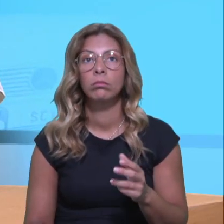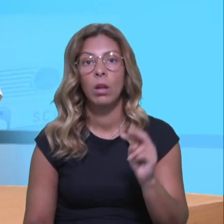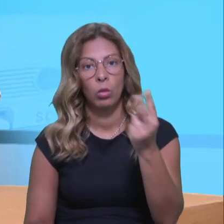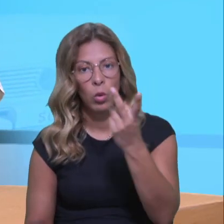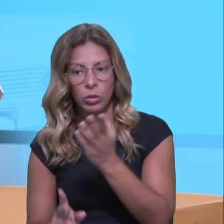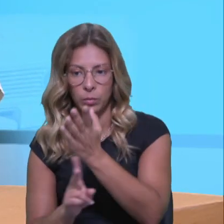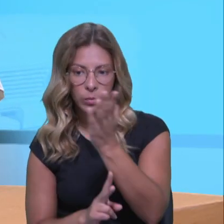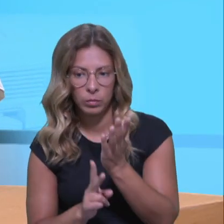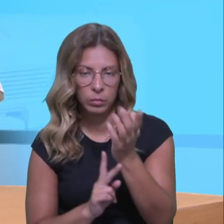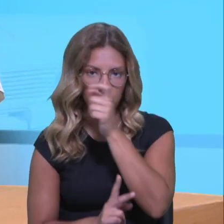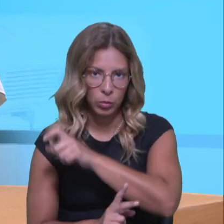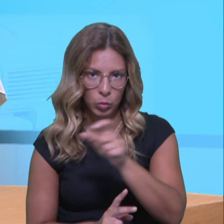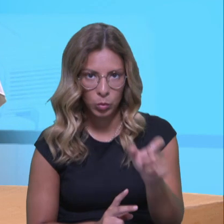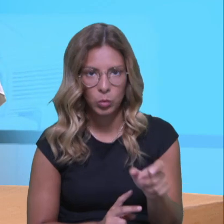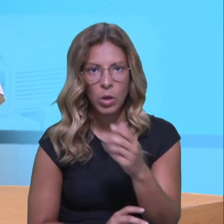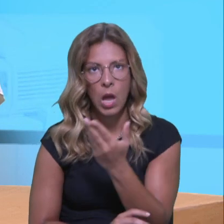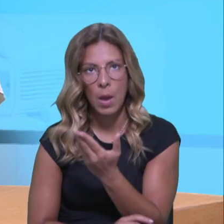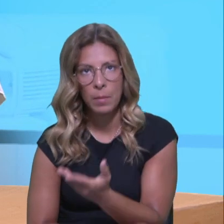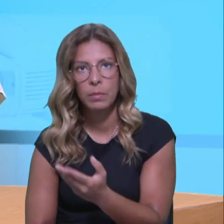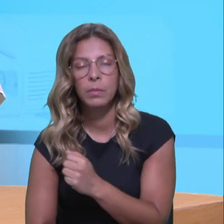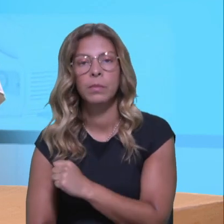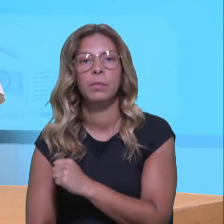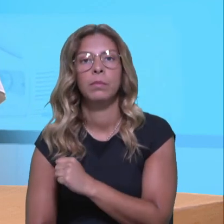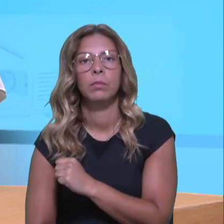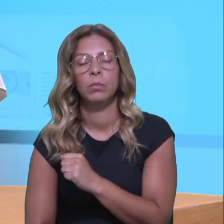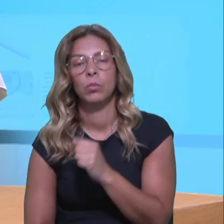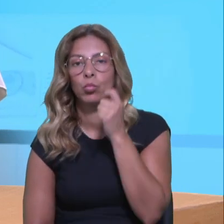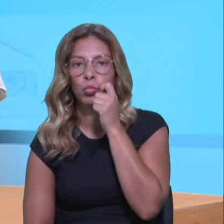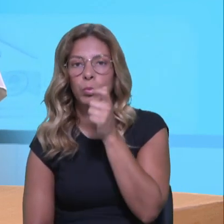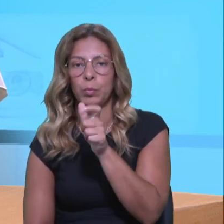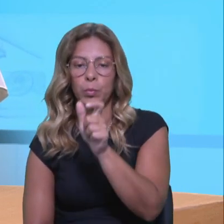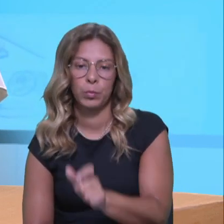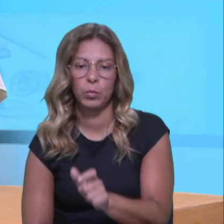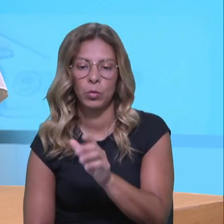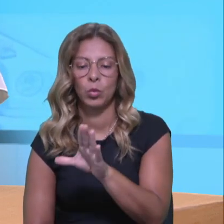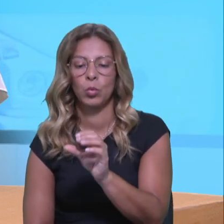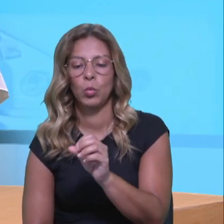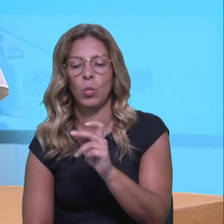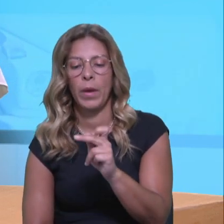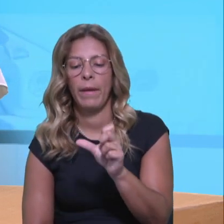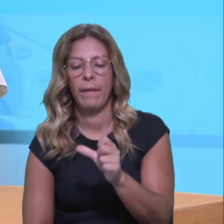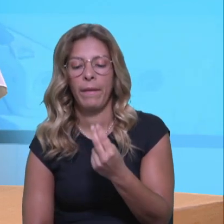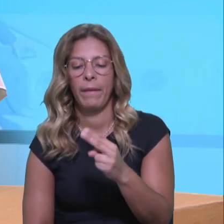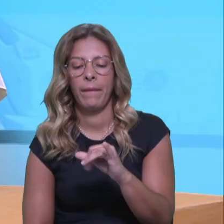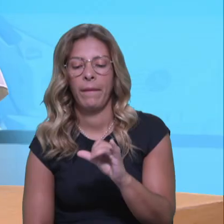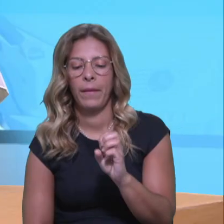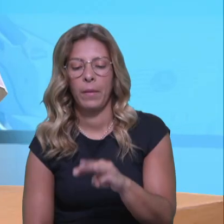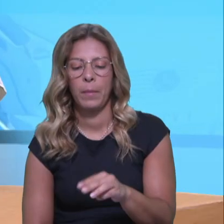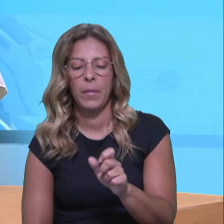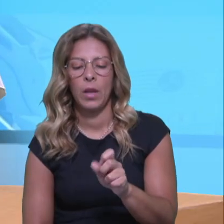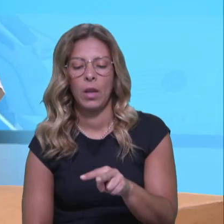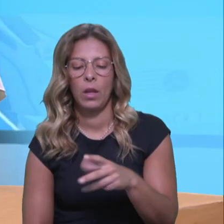de Portugal, concretamente o Dr. Joaquim Mendes, e depois disso veio o Covid,